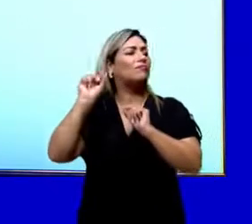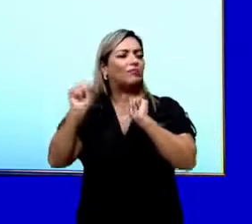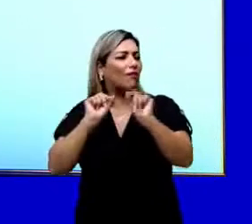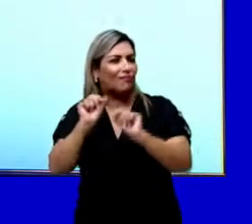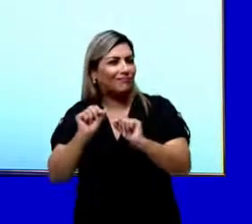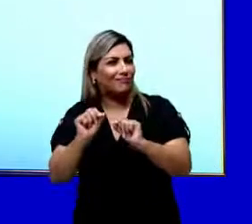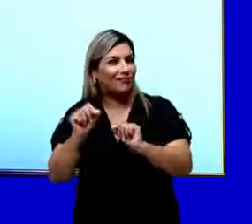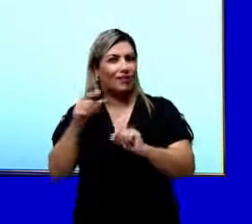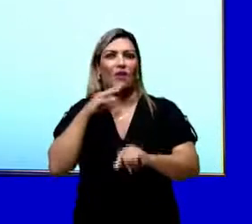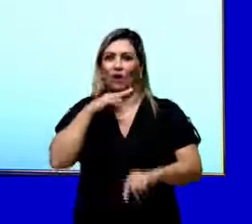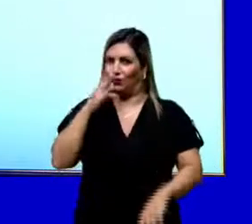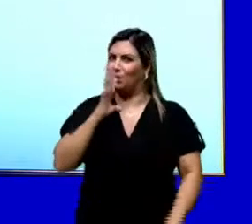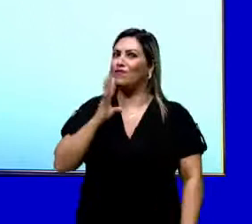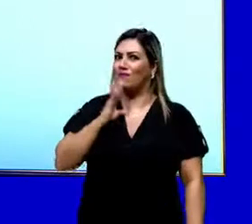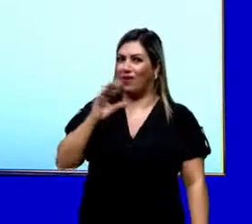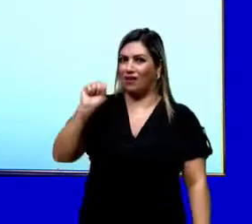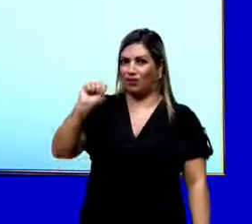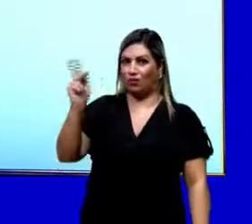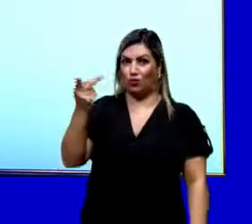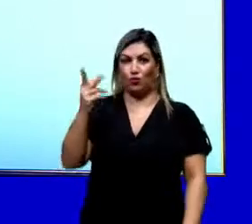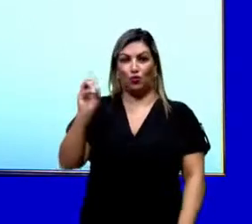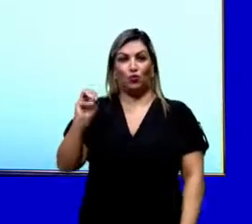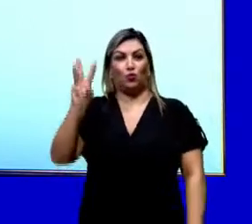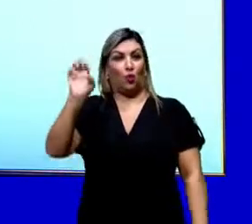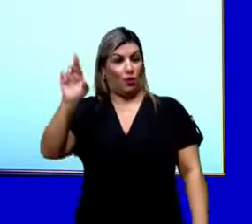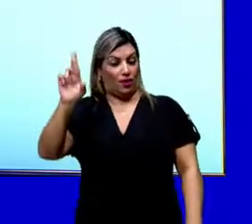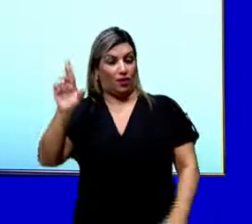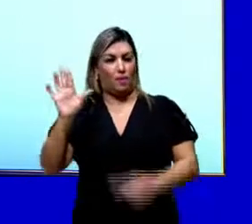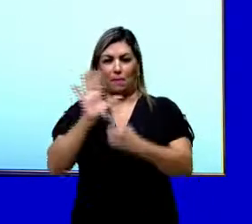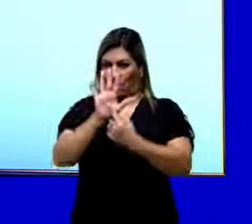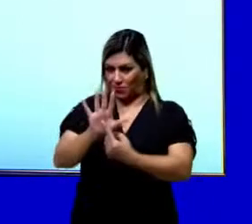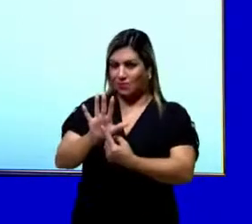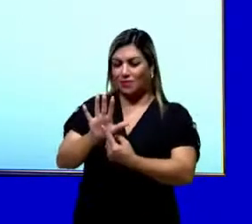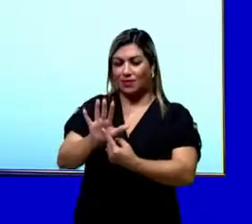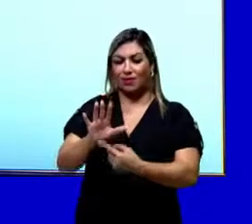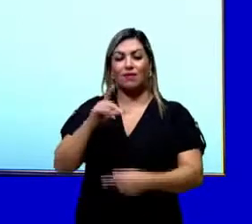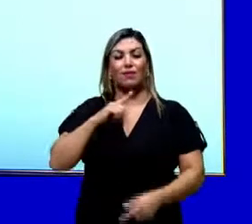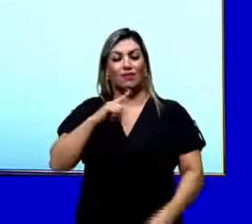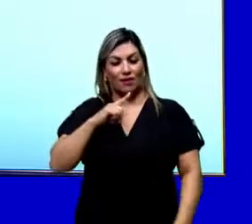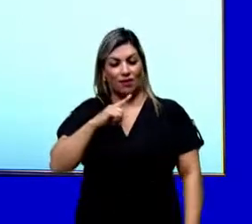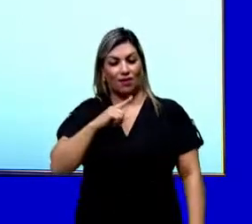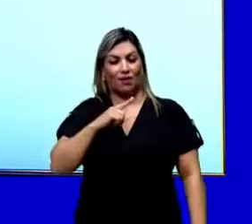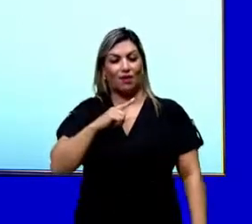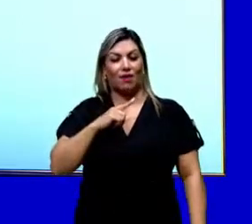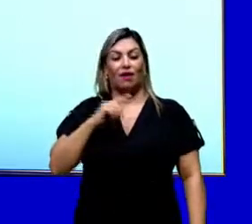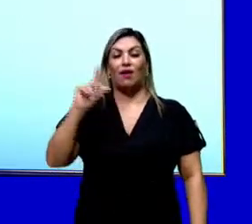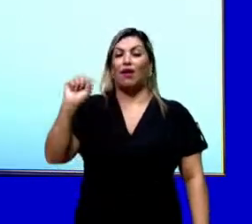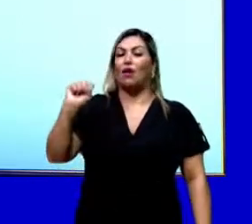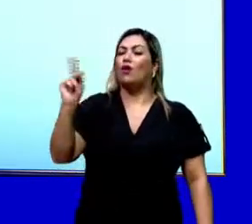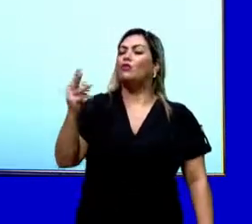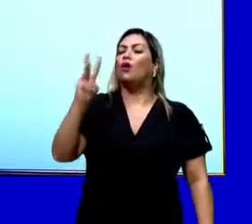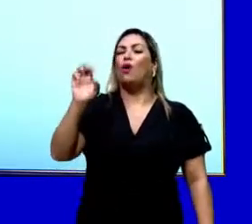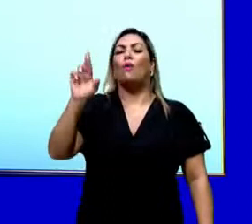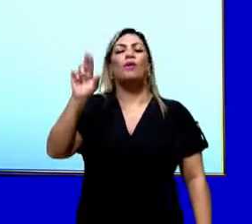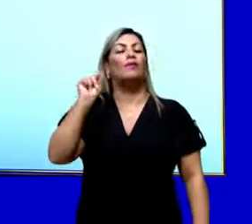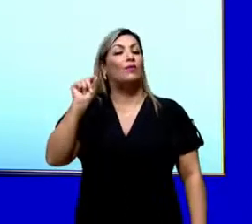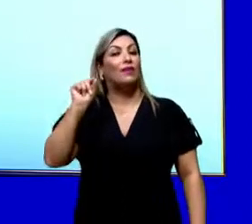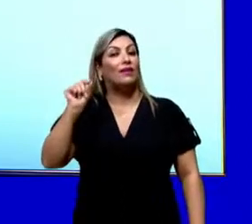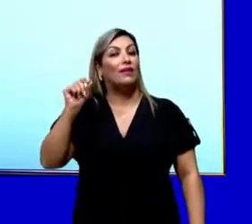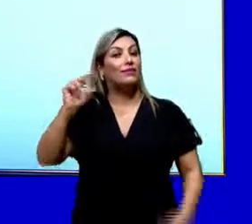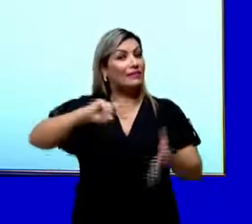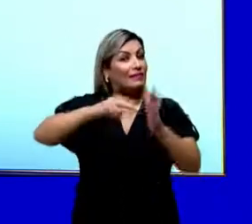show eu acho que vocês conhecem que é o verbo mostrar shower é uma palavra interessante porque ela é o que